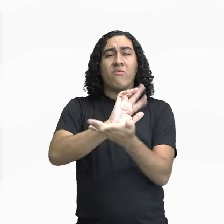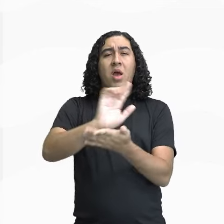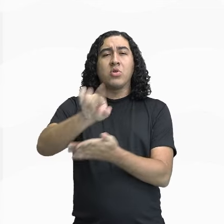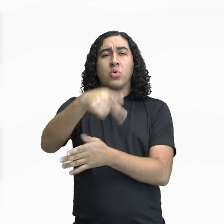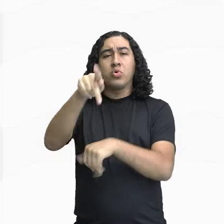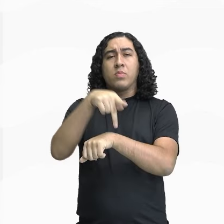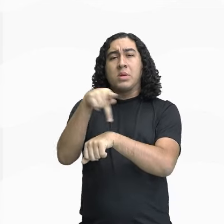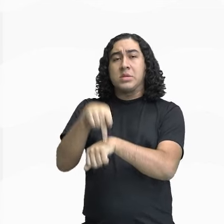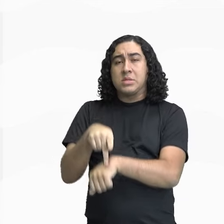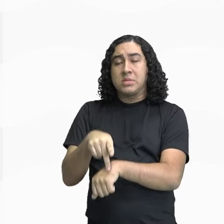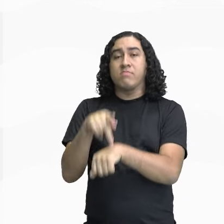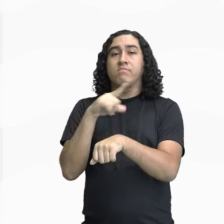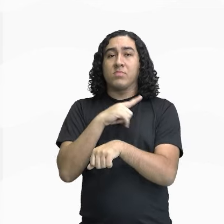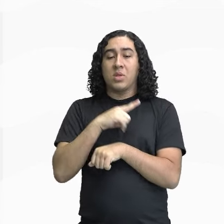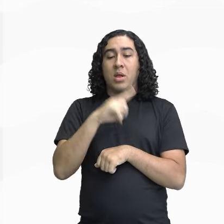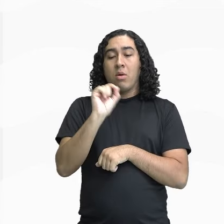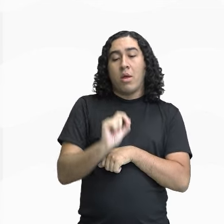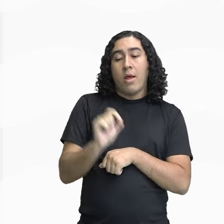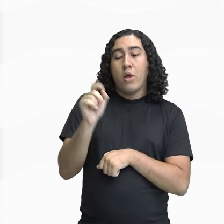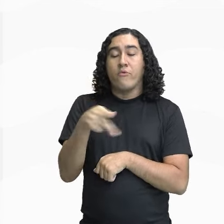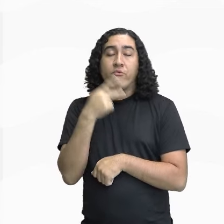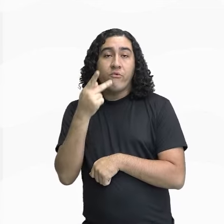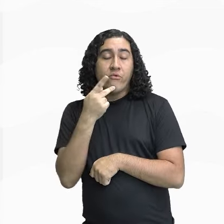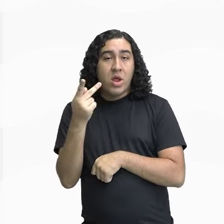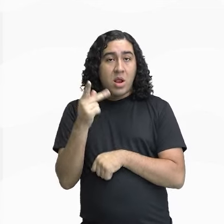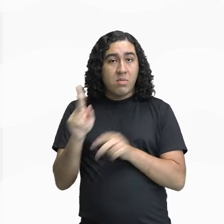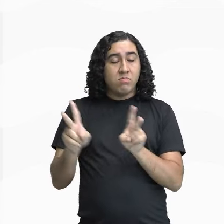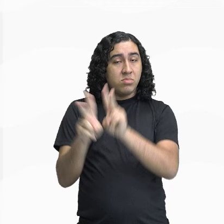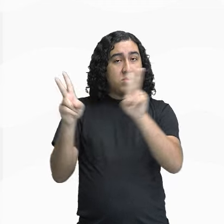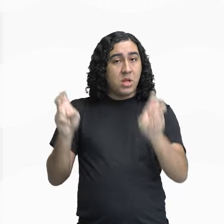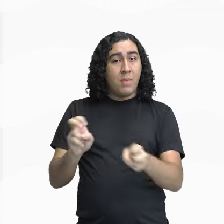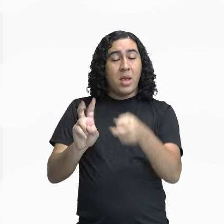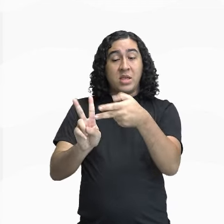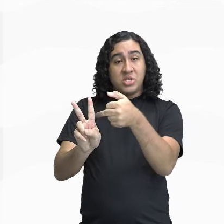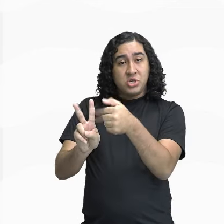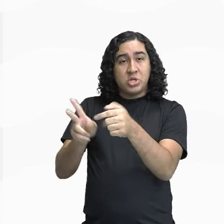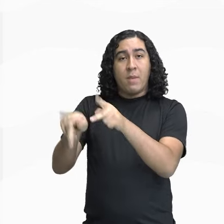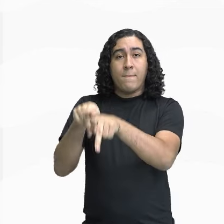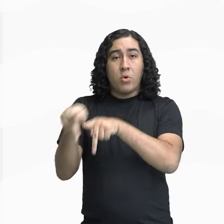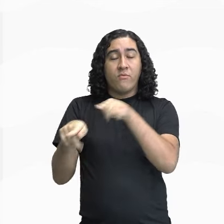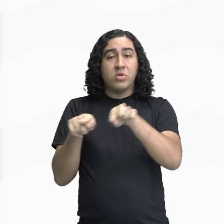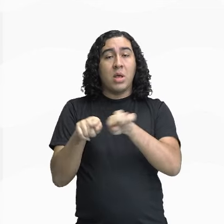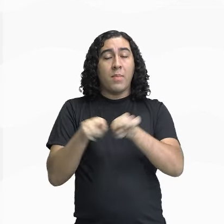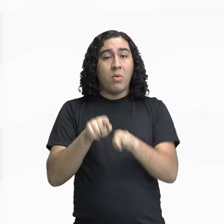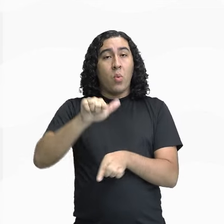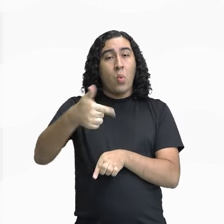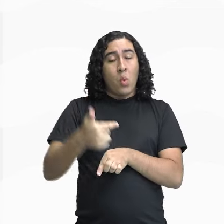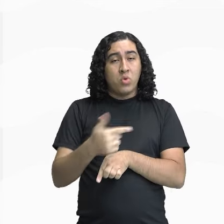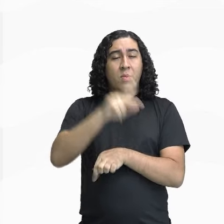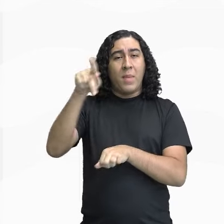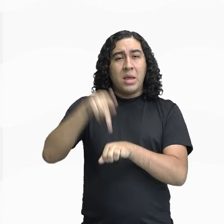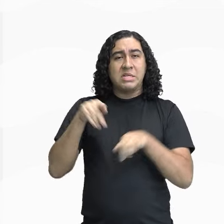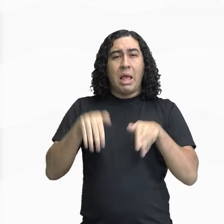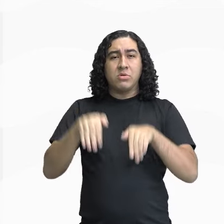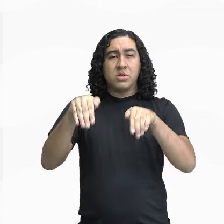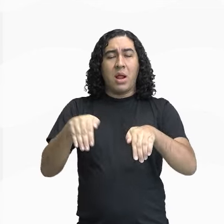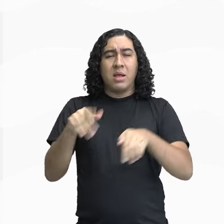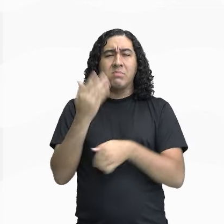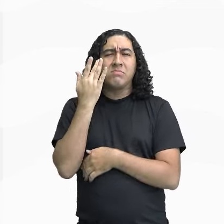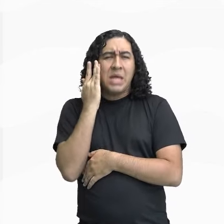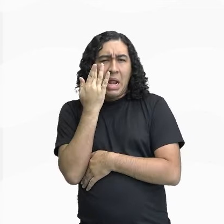países, eles acabam falando em povos indígenas. E também na Austrália, como o senhor falou, perguntou aí, professora, será